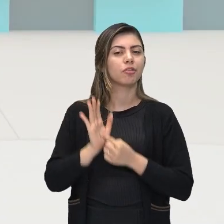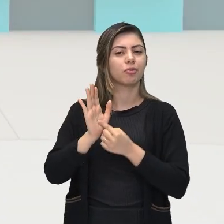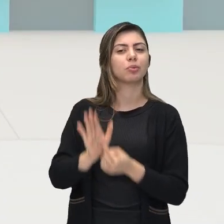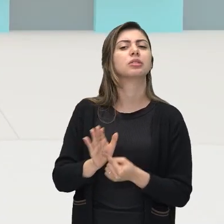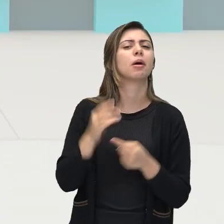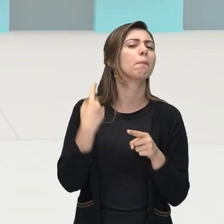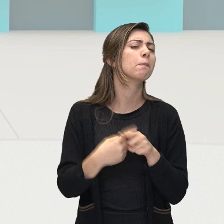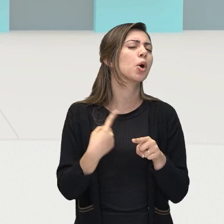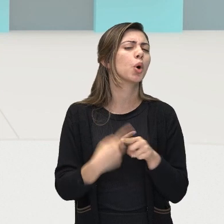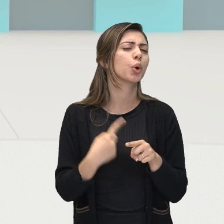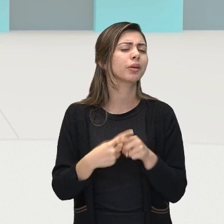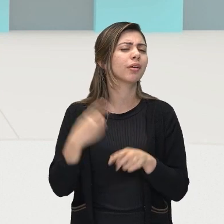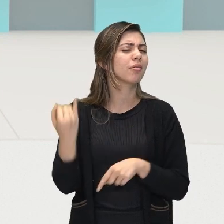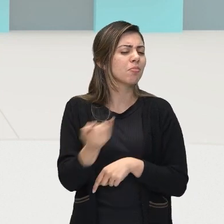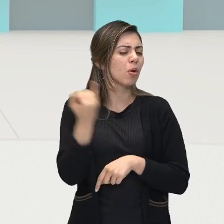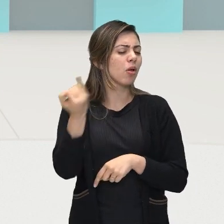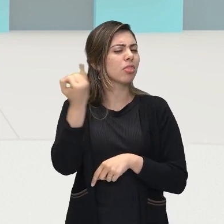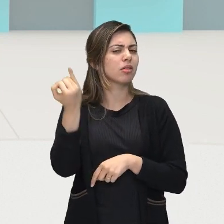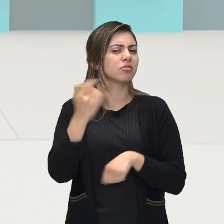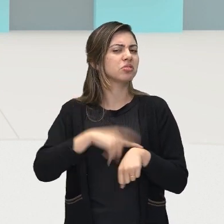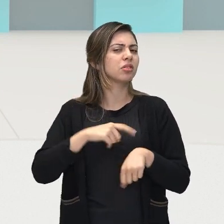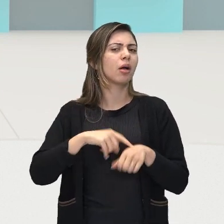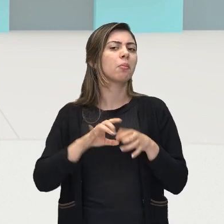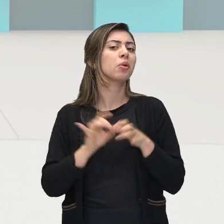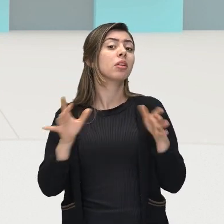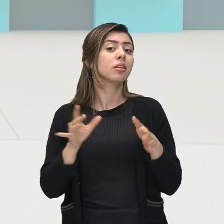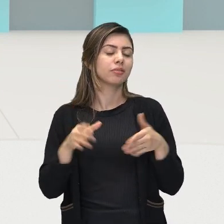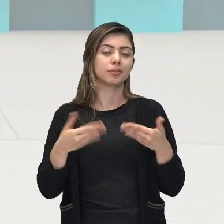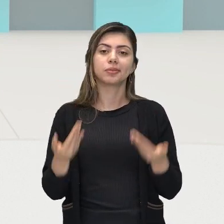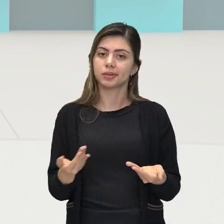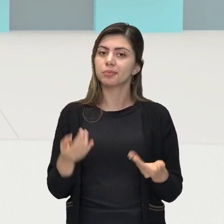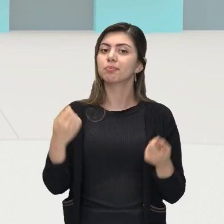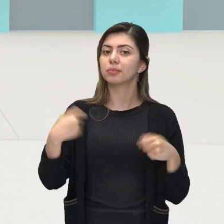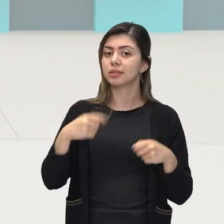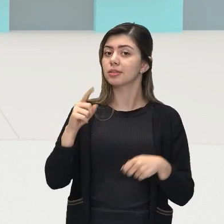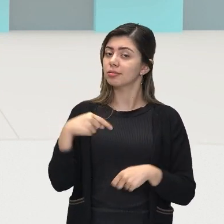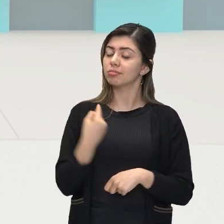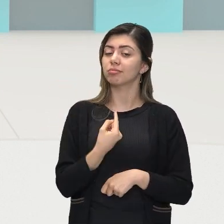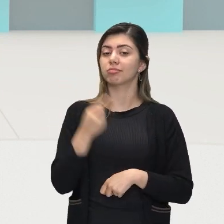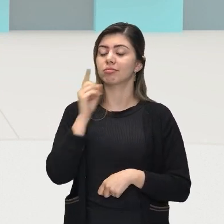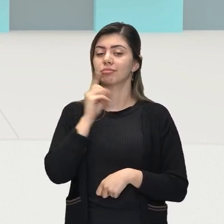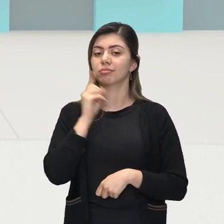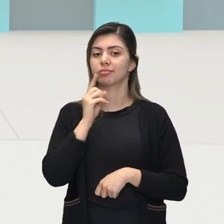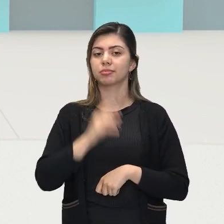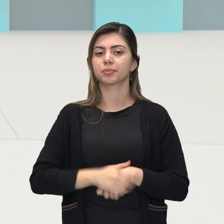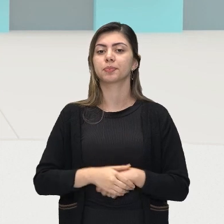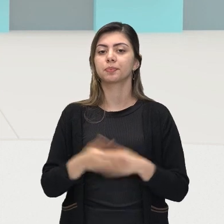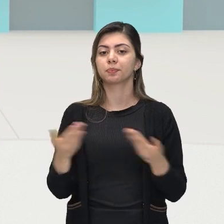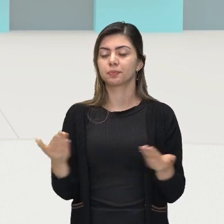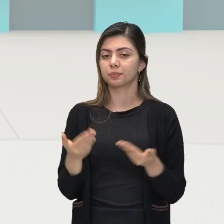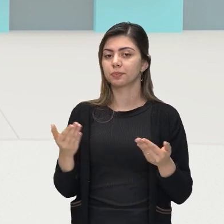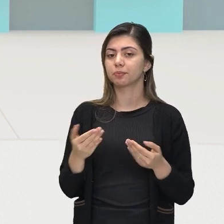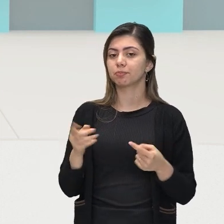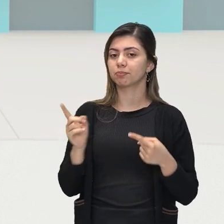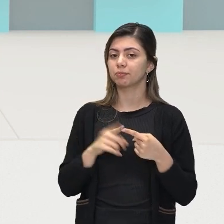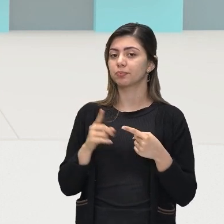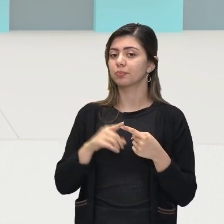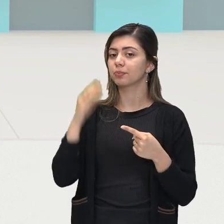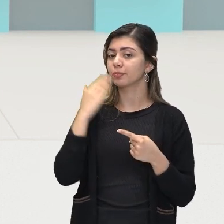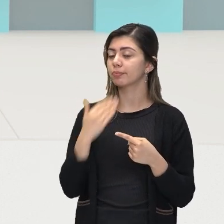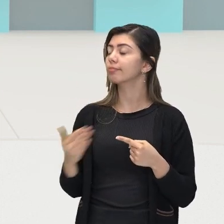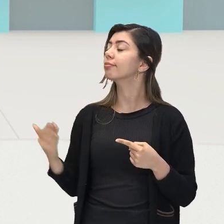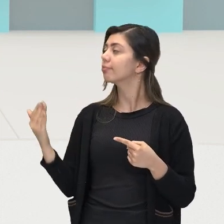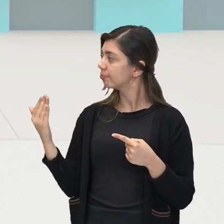motivo porque, de fato, o lazer é importante e deve ser incrementado na nossa rotina. Então, como primeiro tópico, né, nós vamos ver aqui